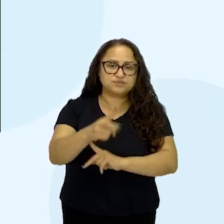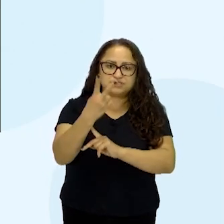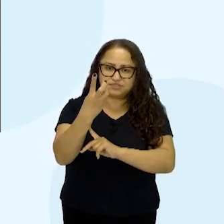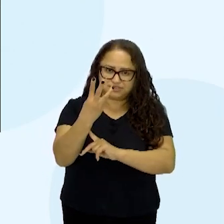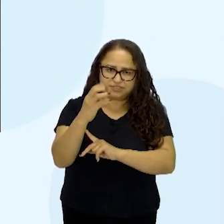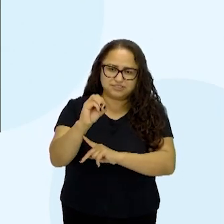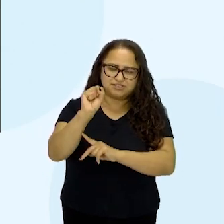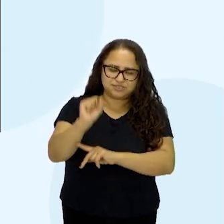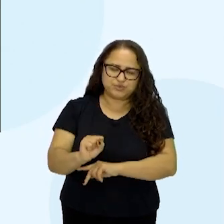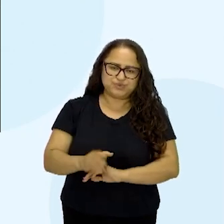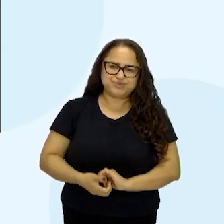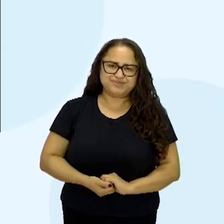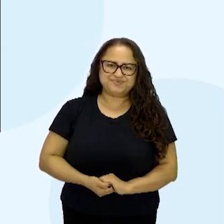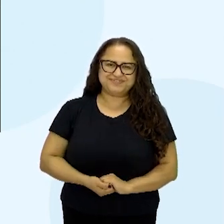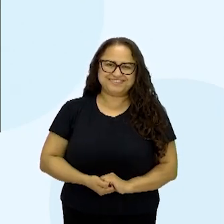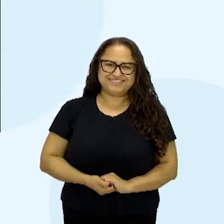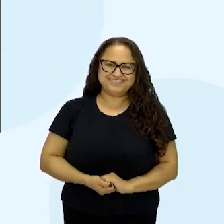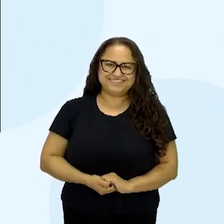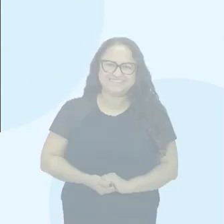seconds.